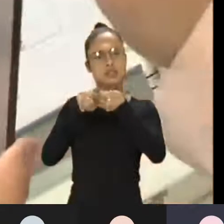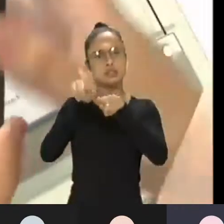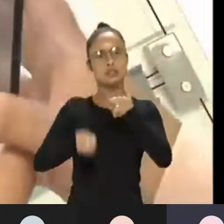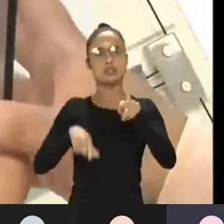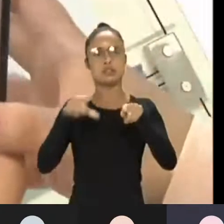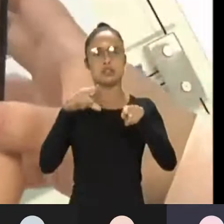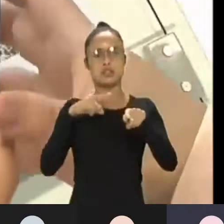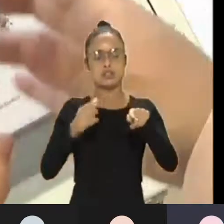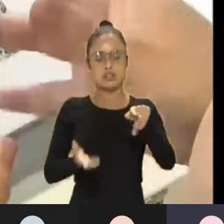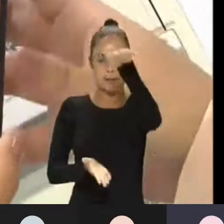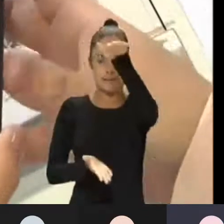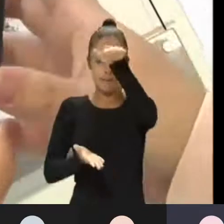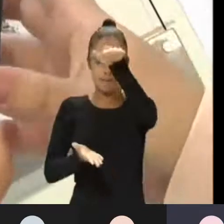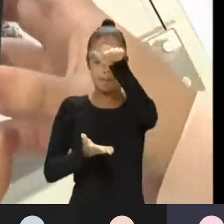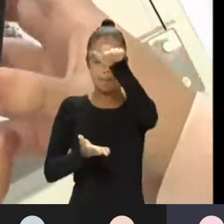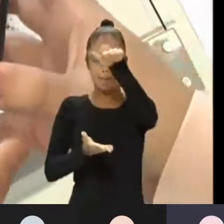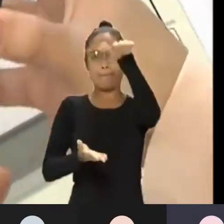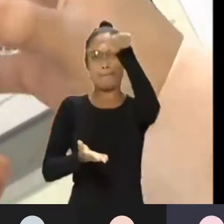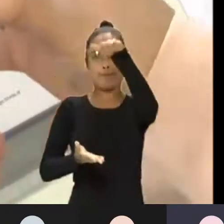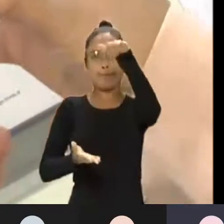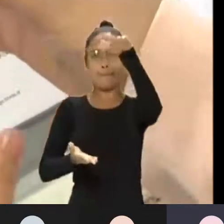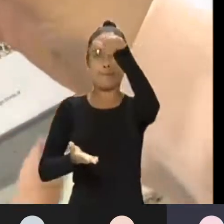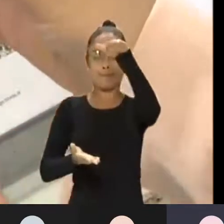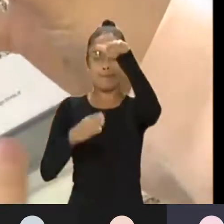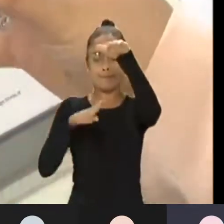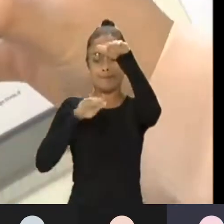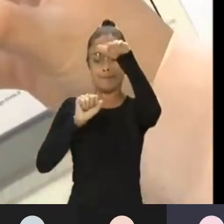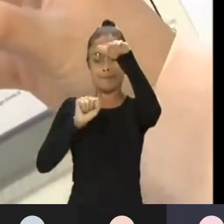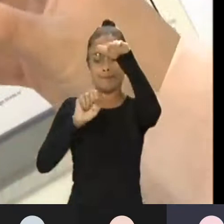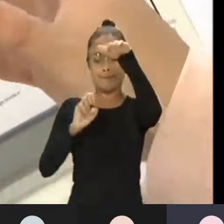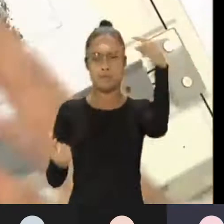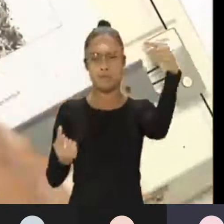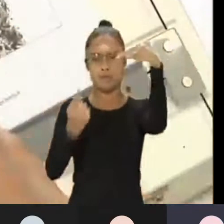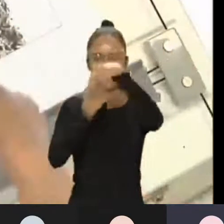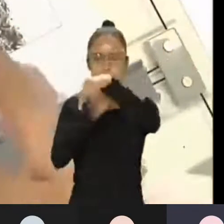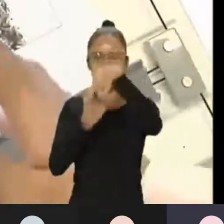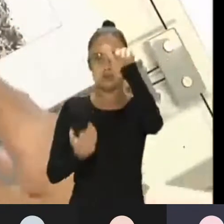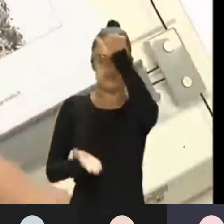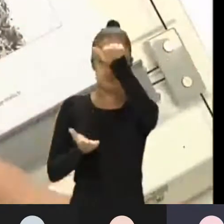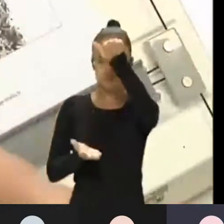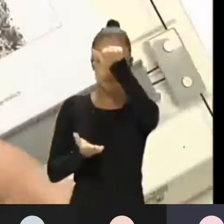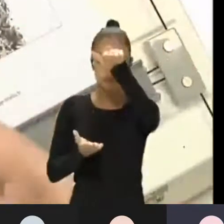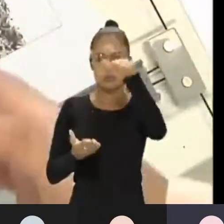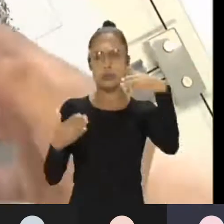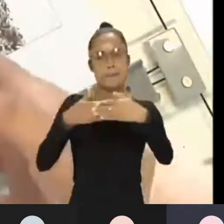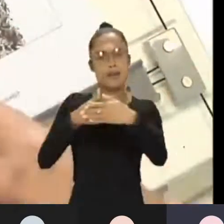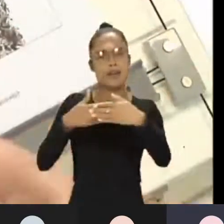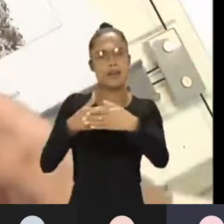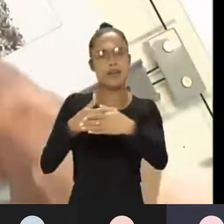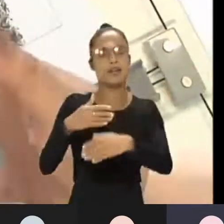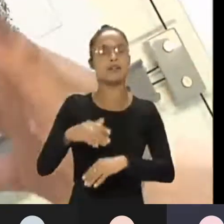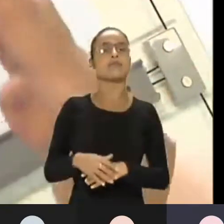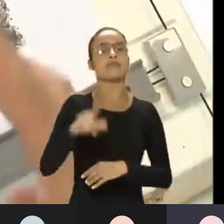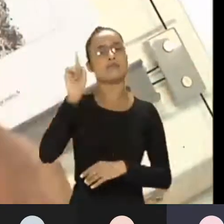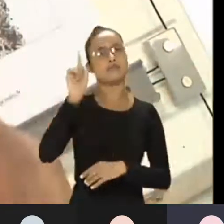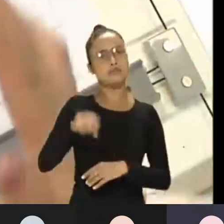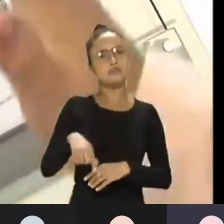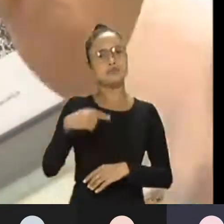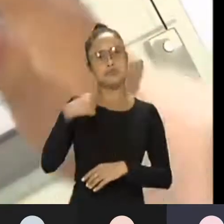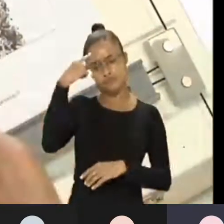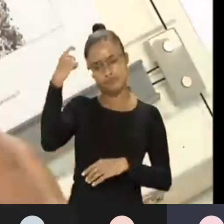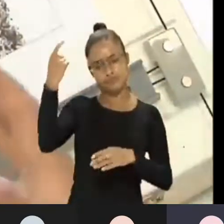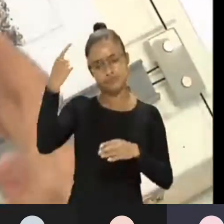duas bases opostas paralelas. E nós conseguimos aqui identificar também comprimento, uma ideia de